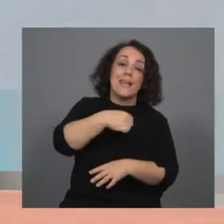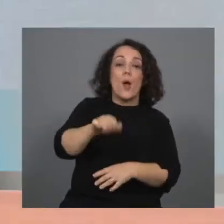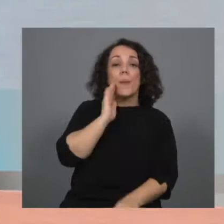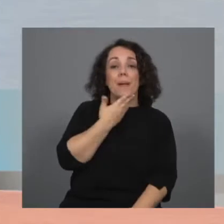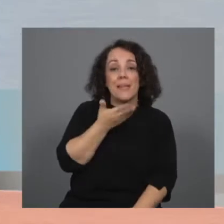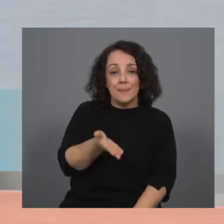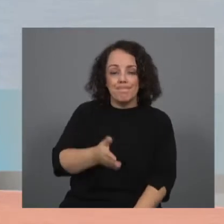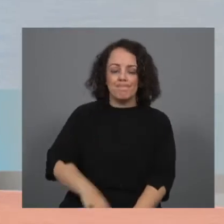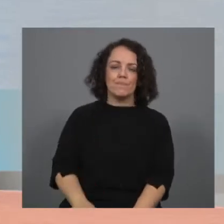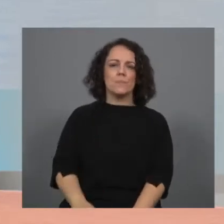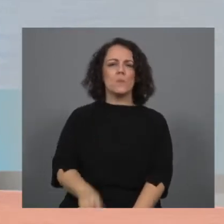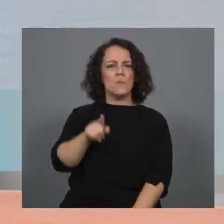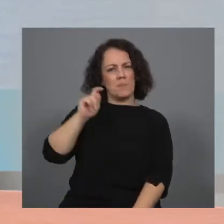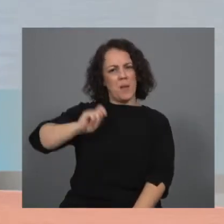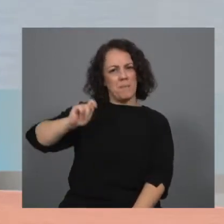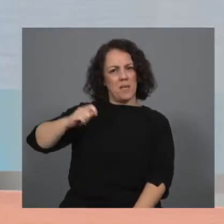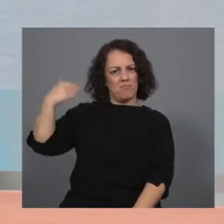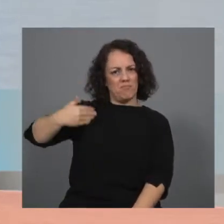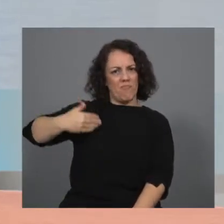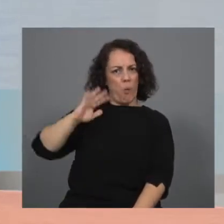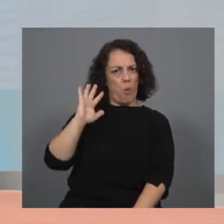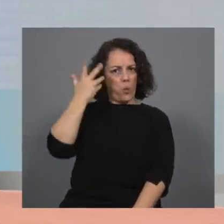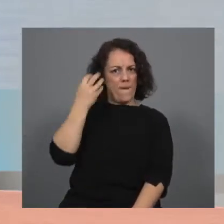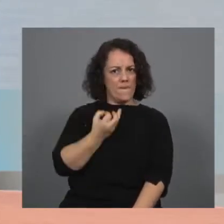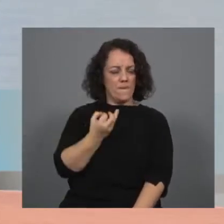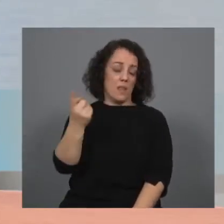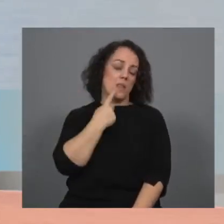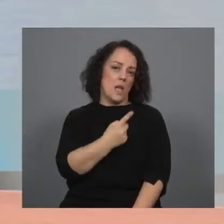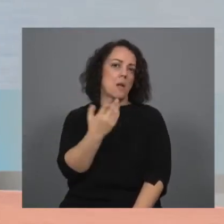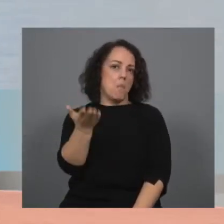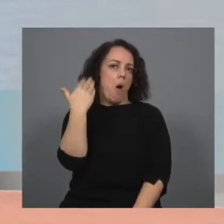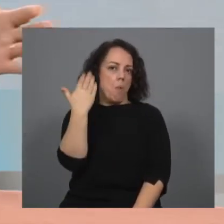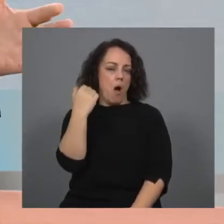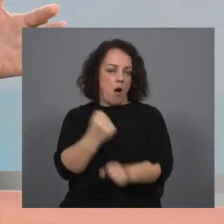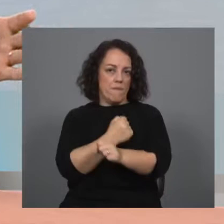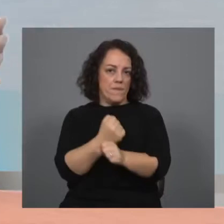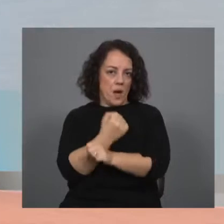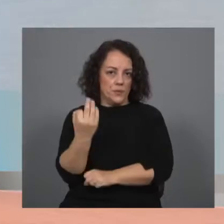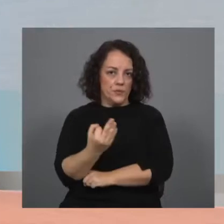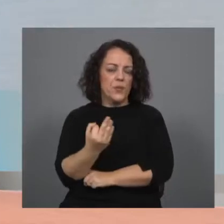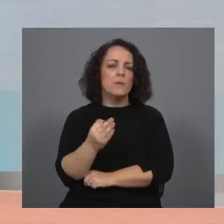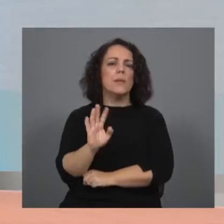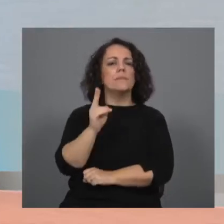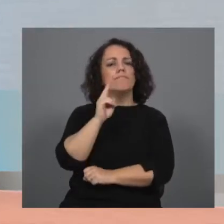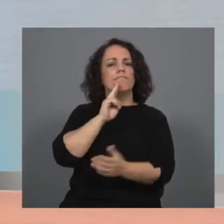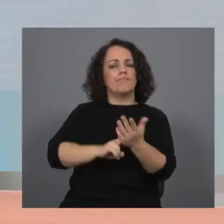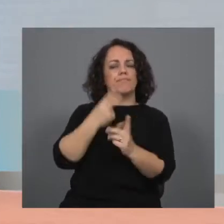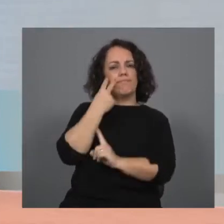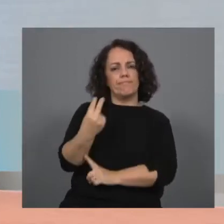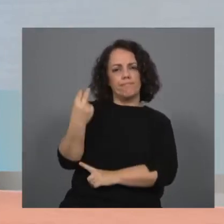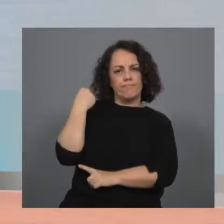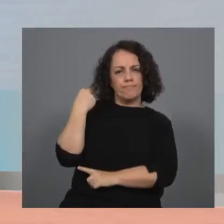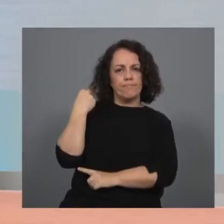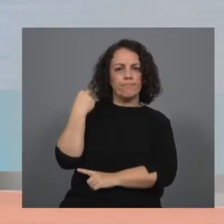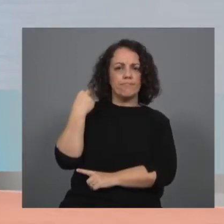isso foi acontecendo ao longo destes meses, já referiste que ainda há muito para fazer, mas olhando a experiência e